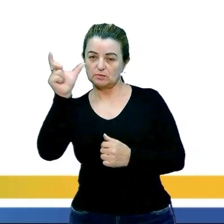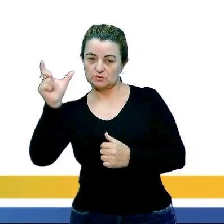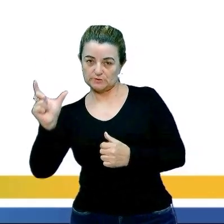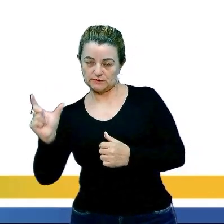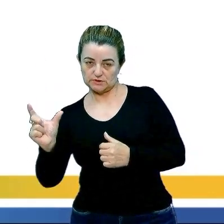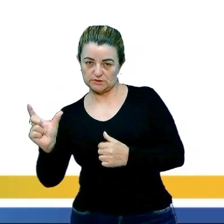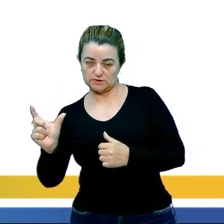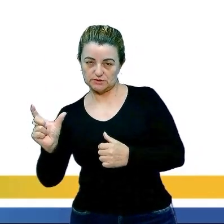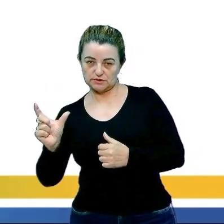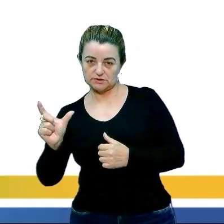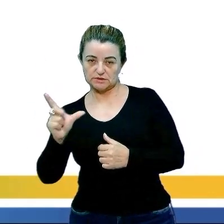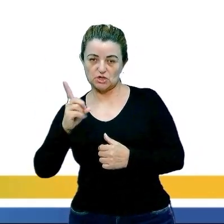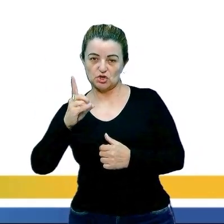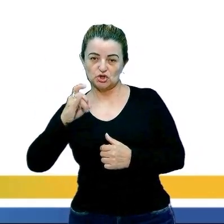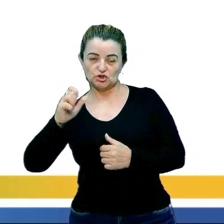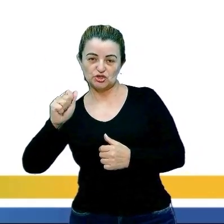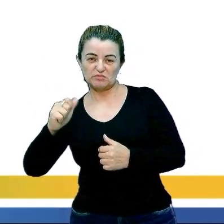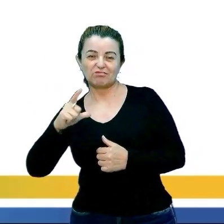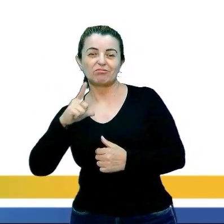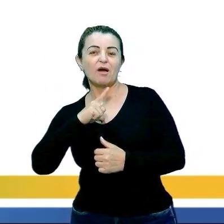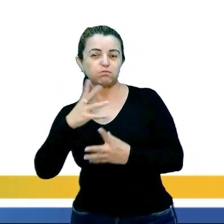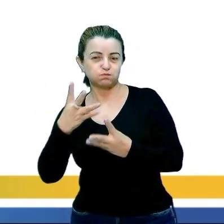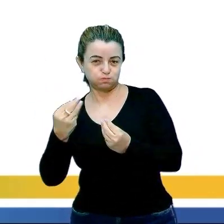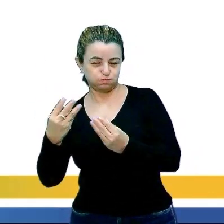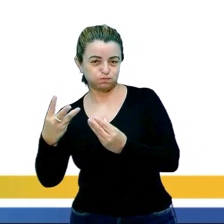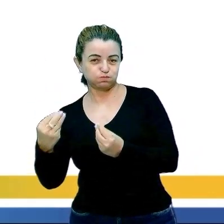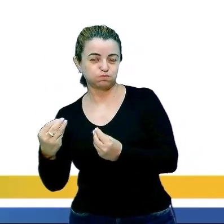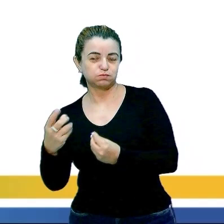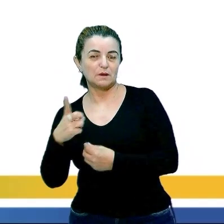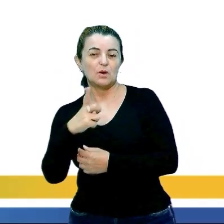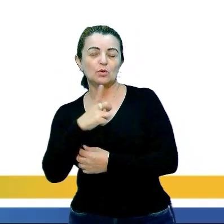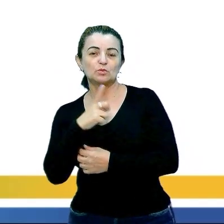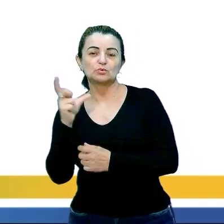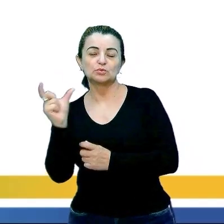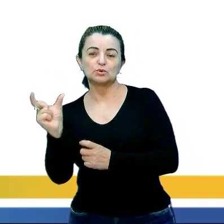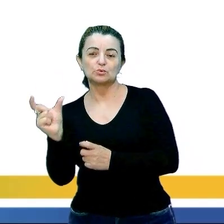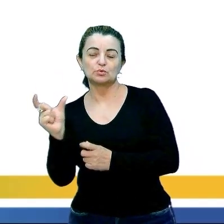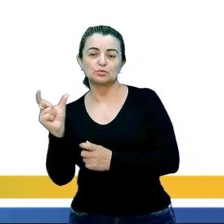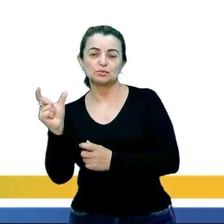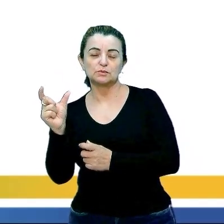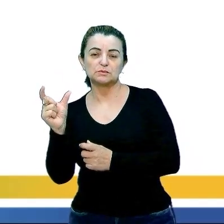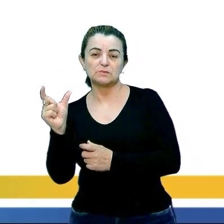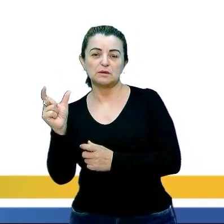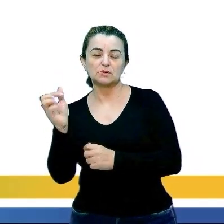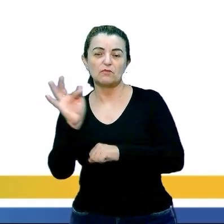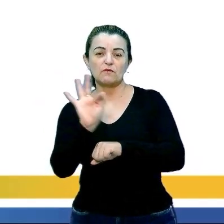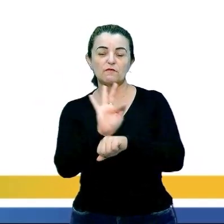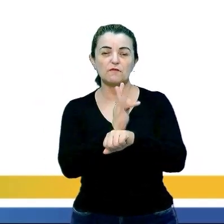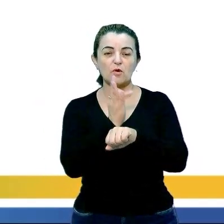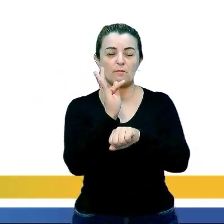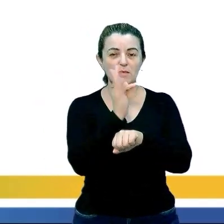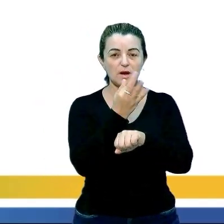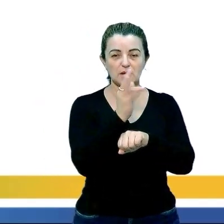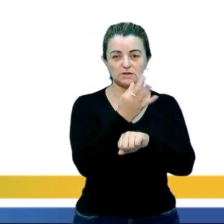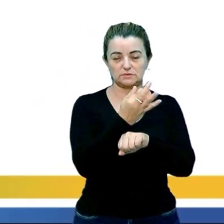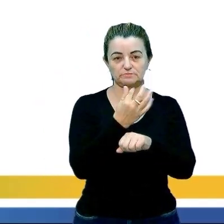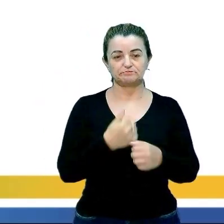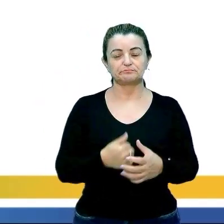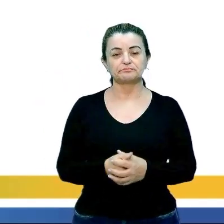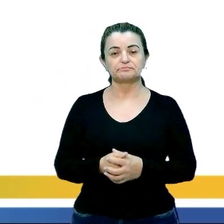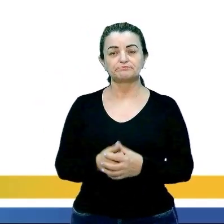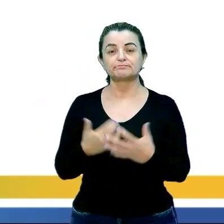seguinte, diamantes têm à vontade, eu tenho aí o uso da linguagem formal, eu não tenho